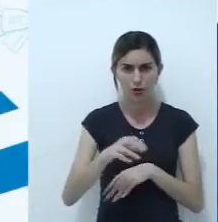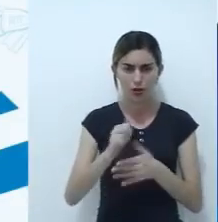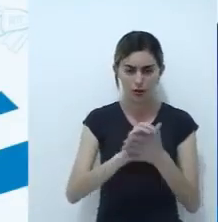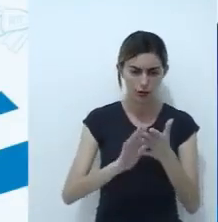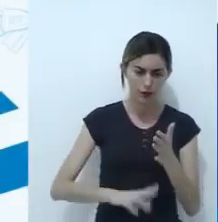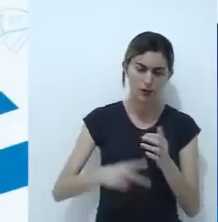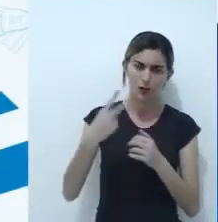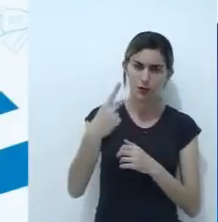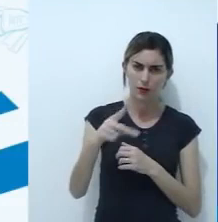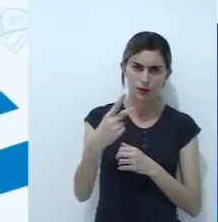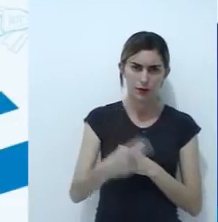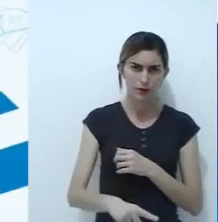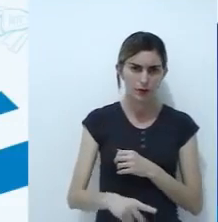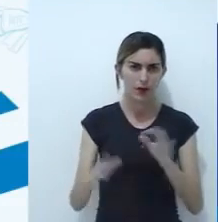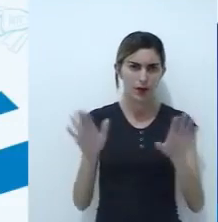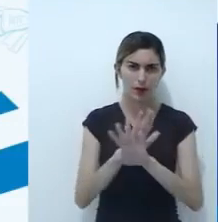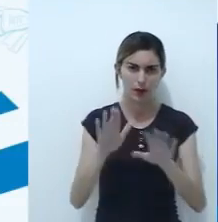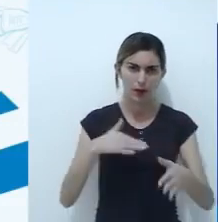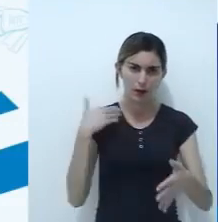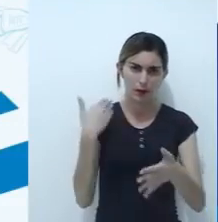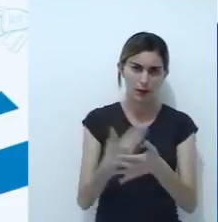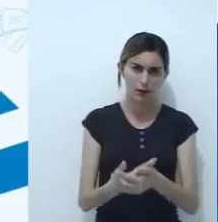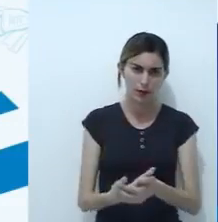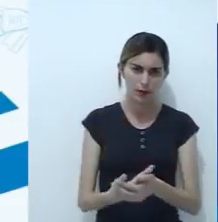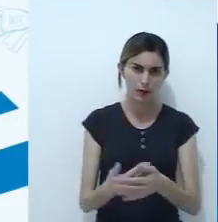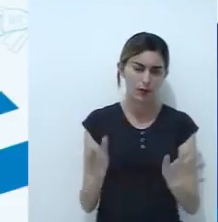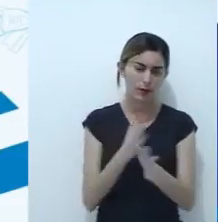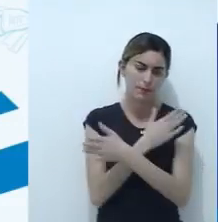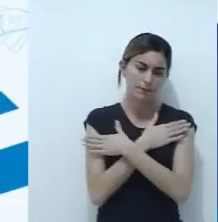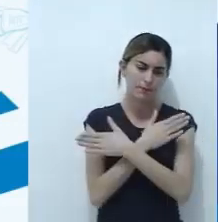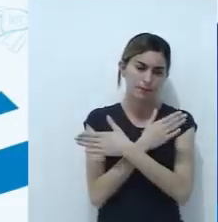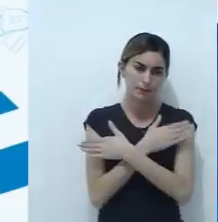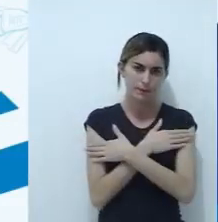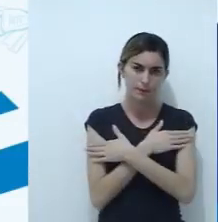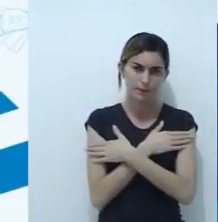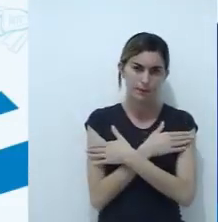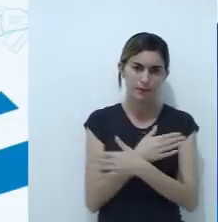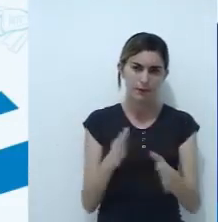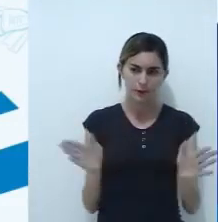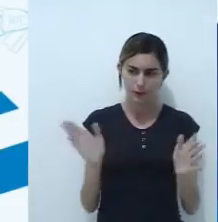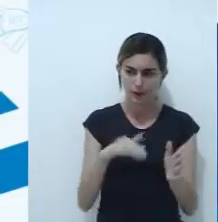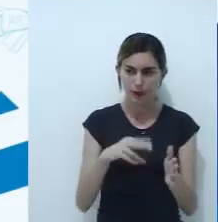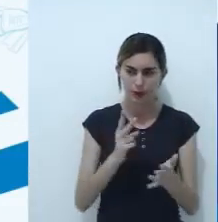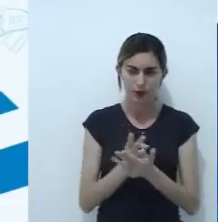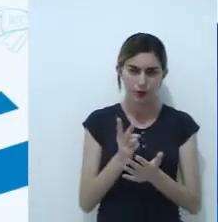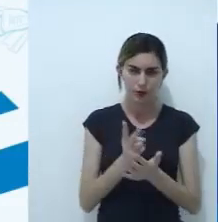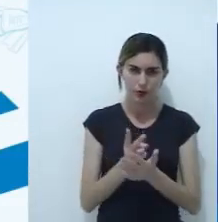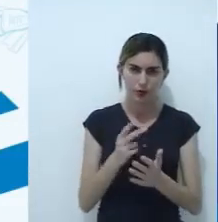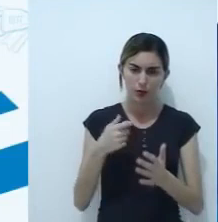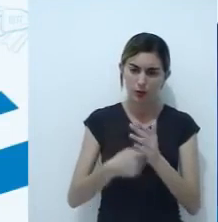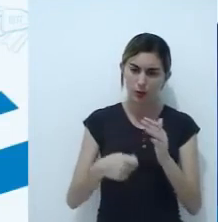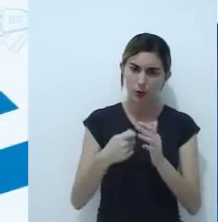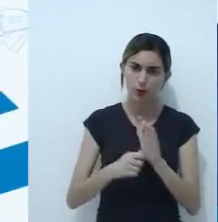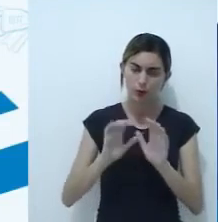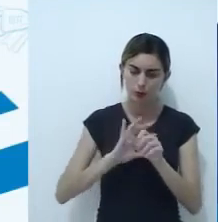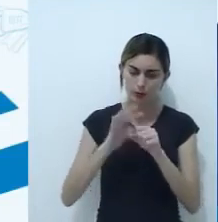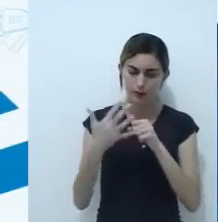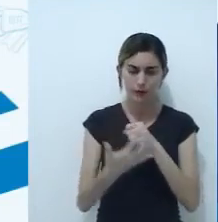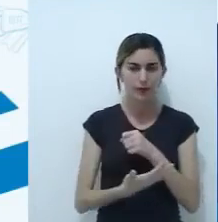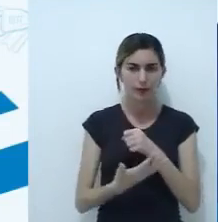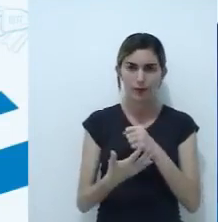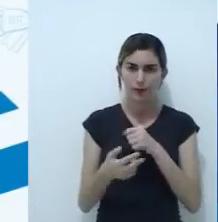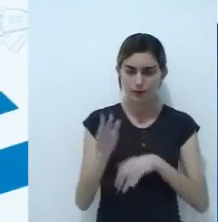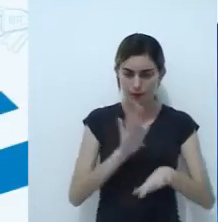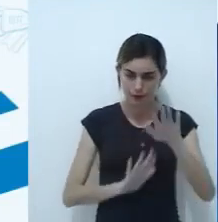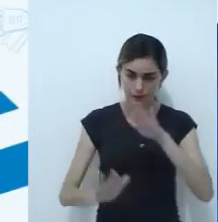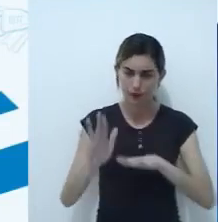essa atividade aí com vocês e até a próxima. Um grande abraço e vamos continuar aí na luta do